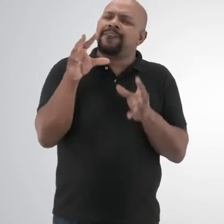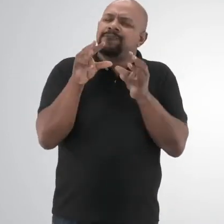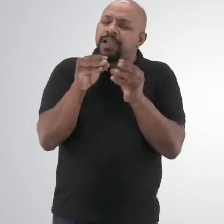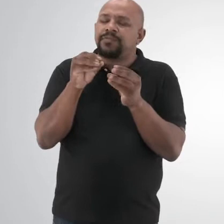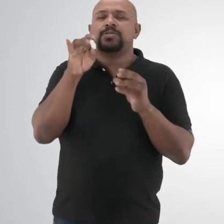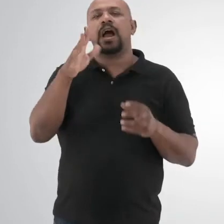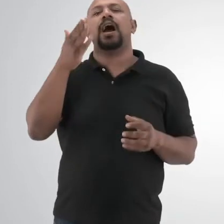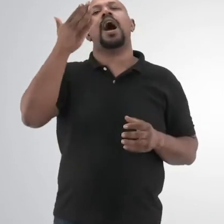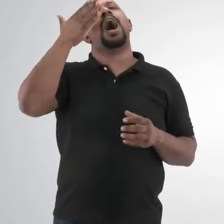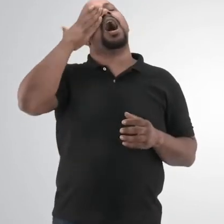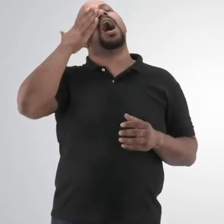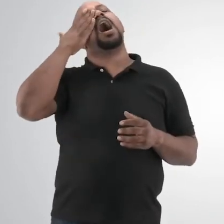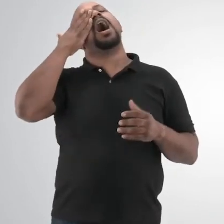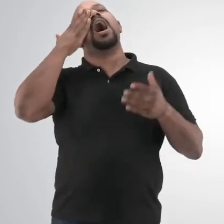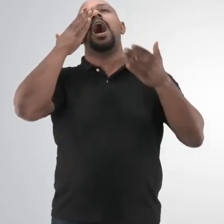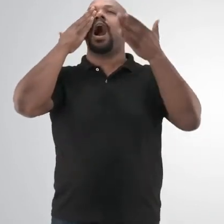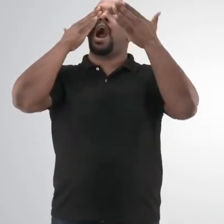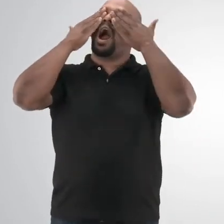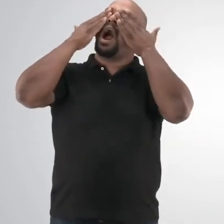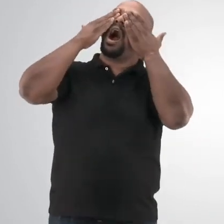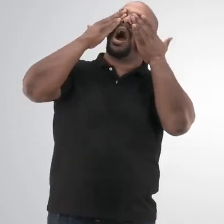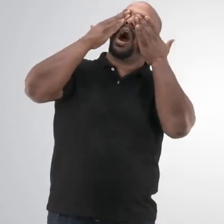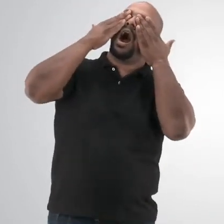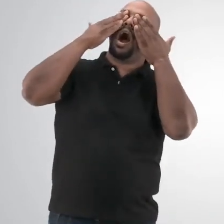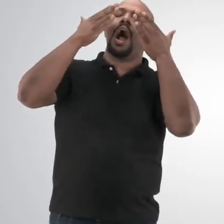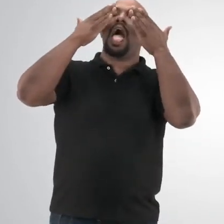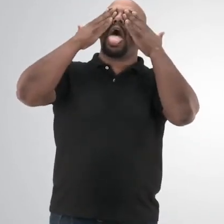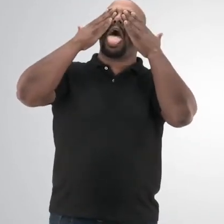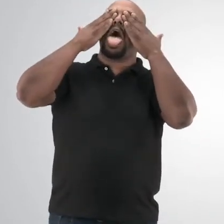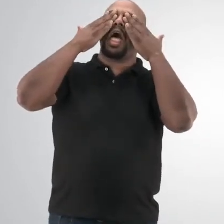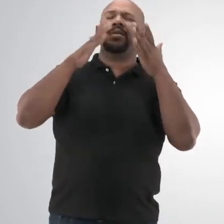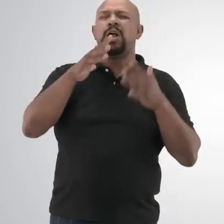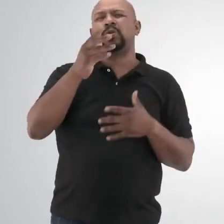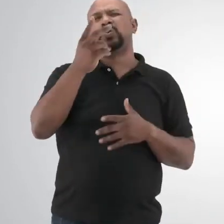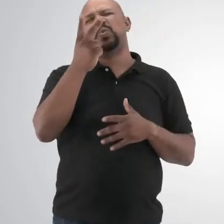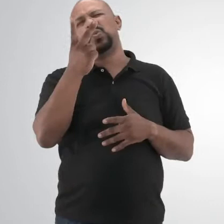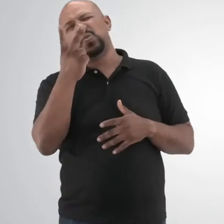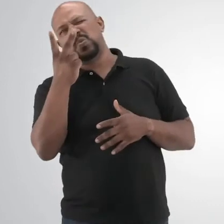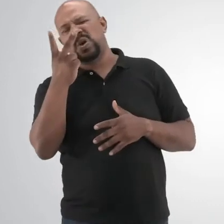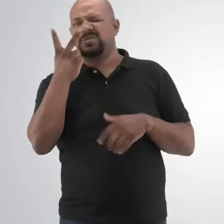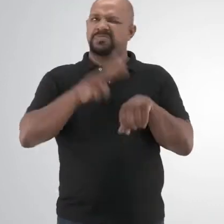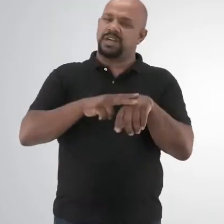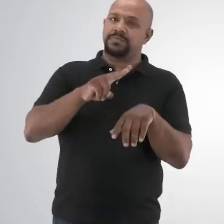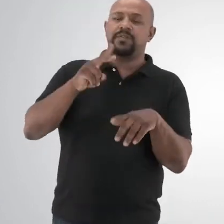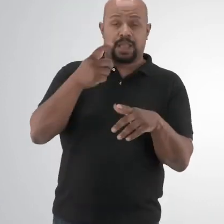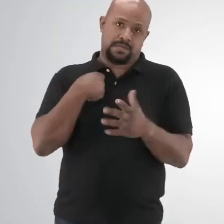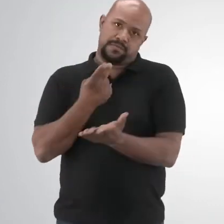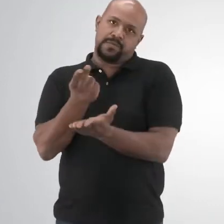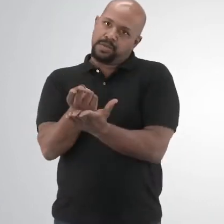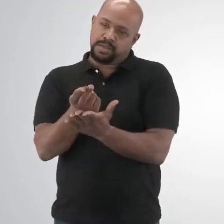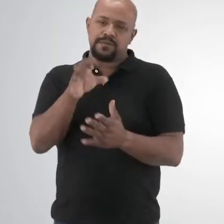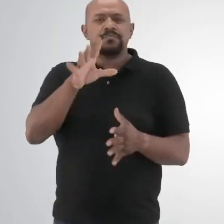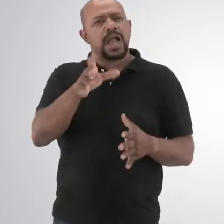vai fazer compressas e colocar na área dos olhos. Você vai fazer umas duas compressas dessa, vai ficar